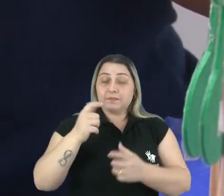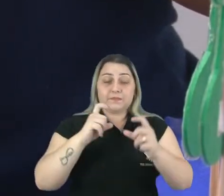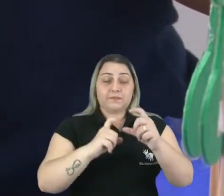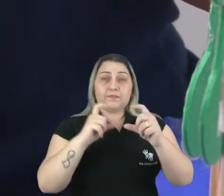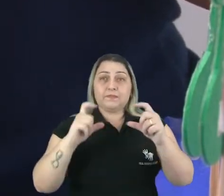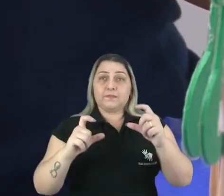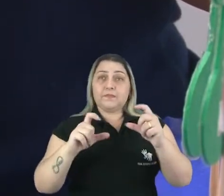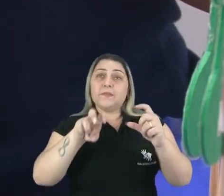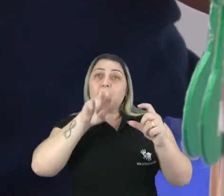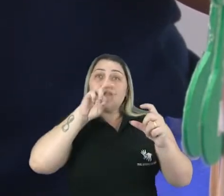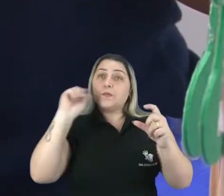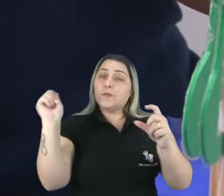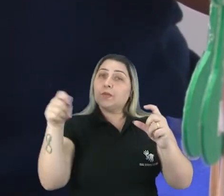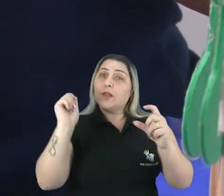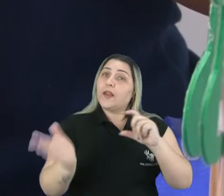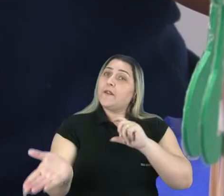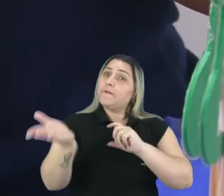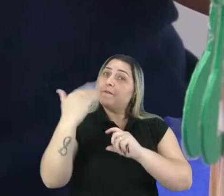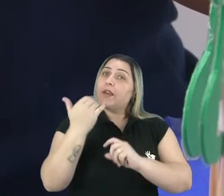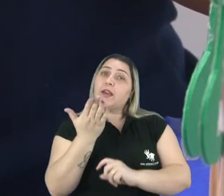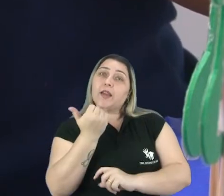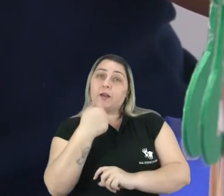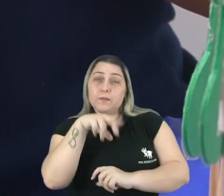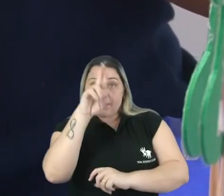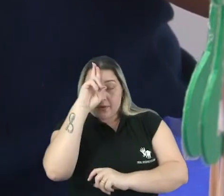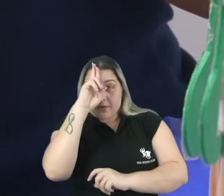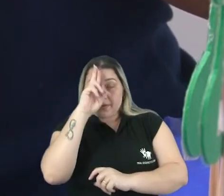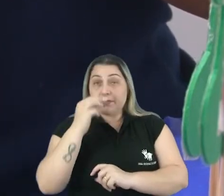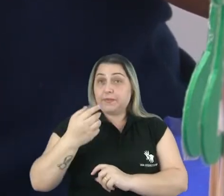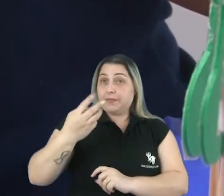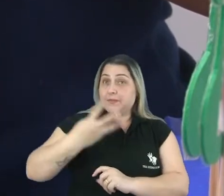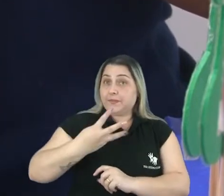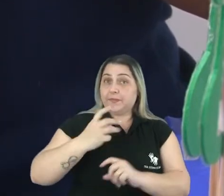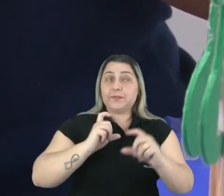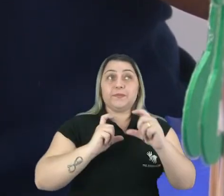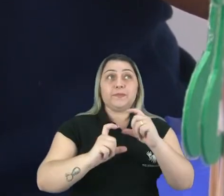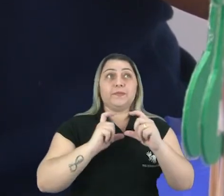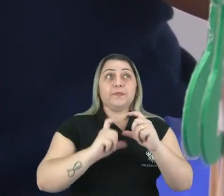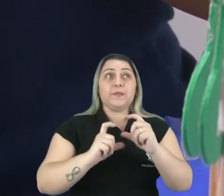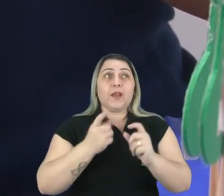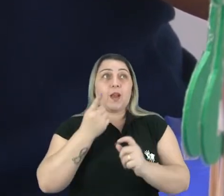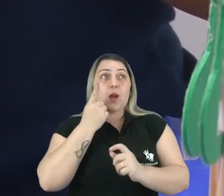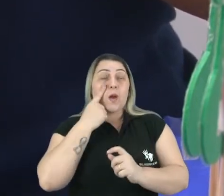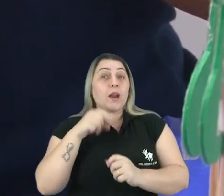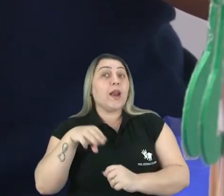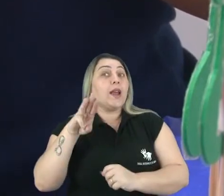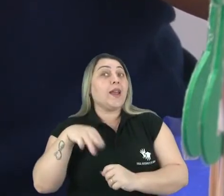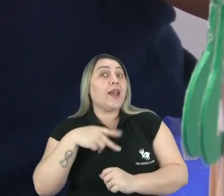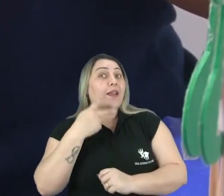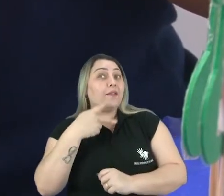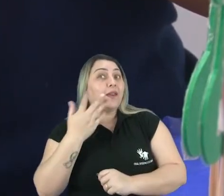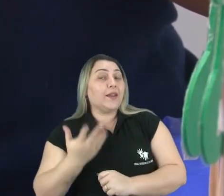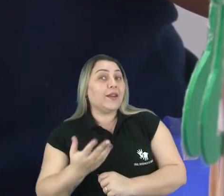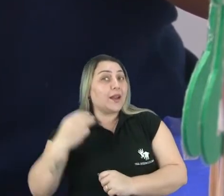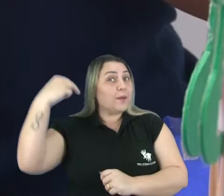Terceiro quadrinho, olha quem está falando. A Magali. Mãe, vem me